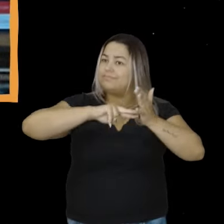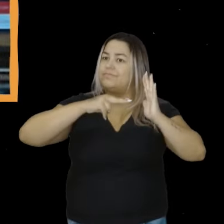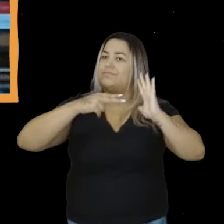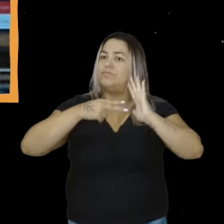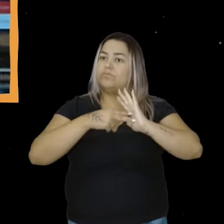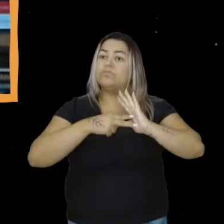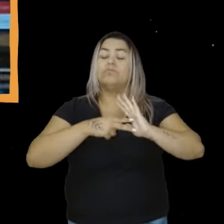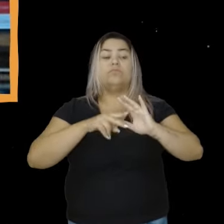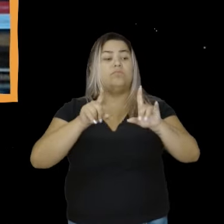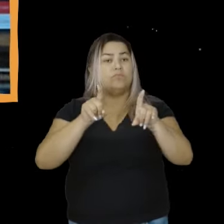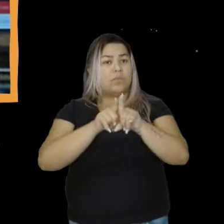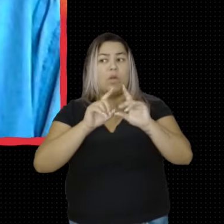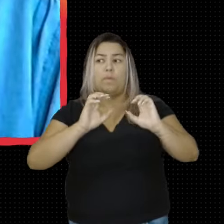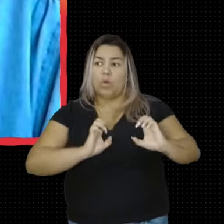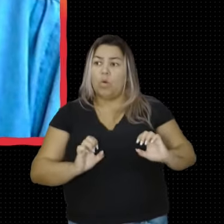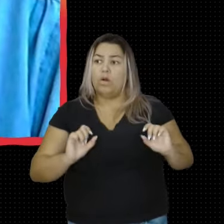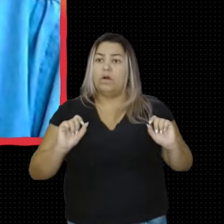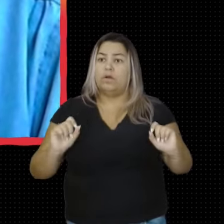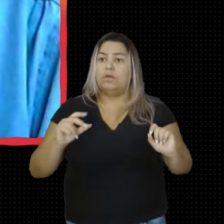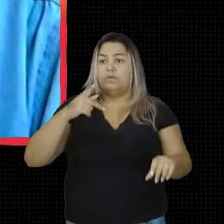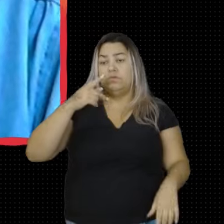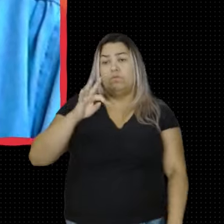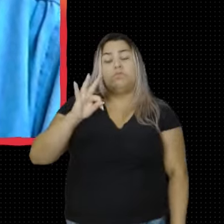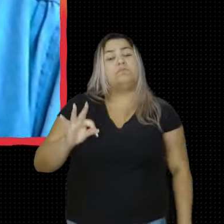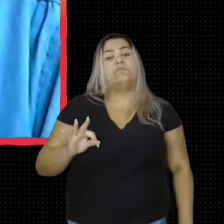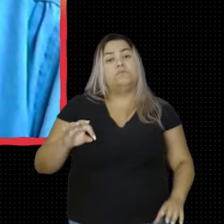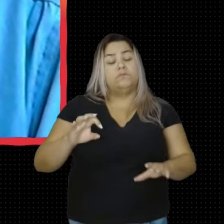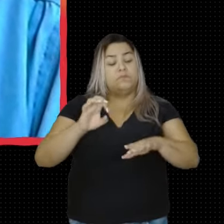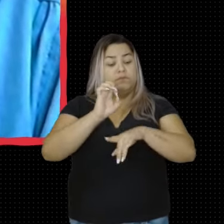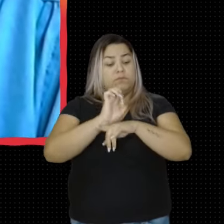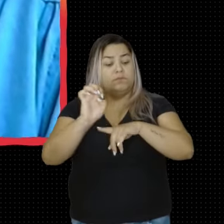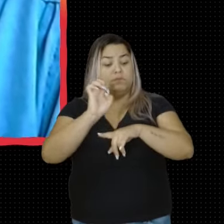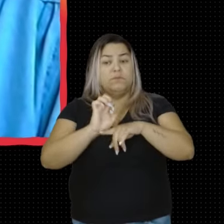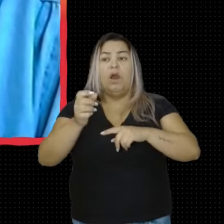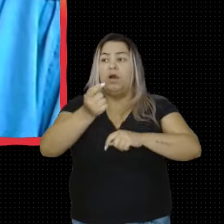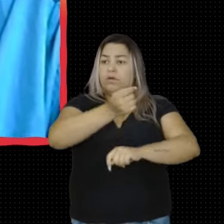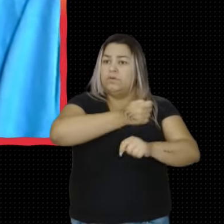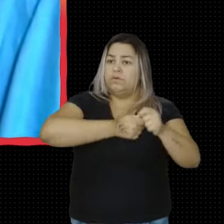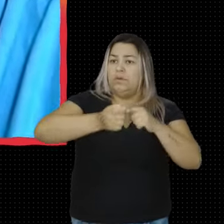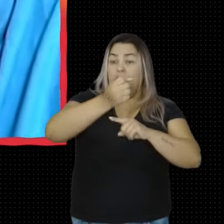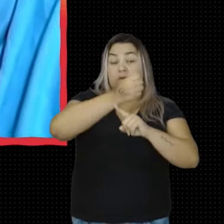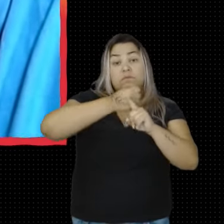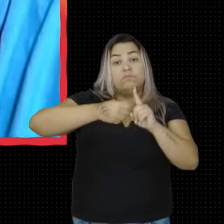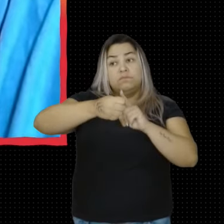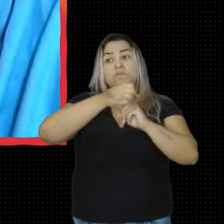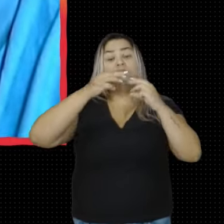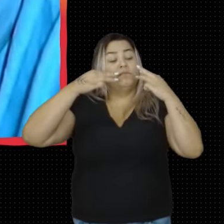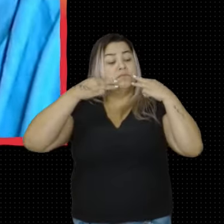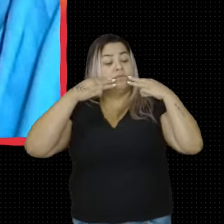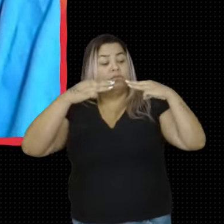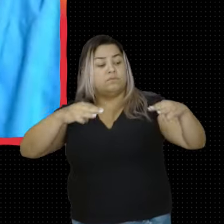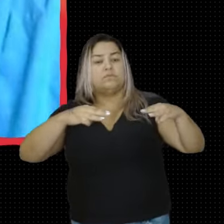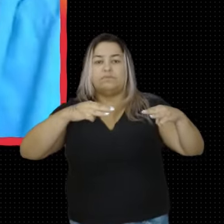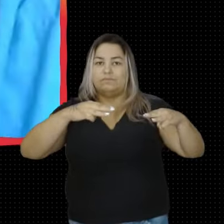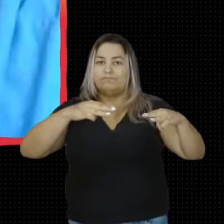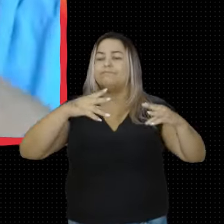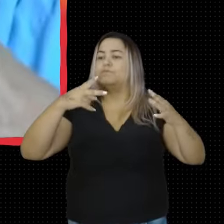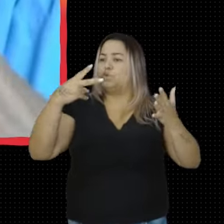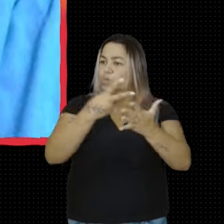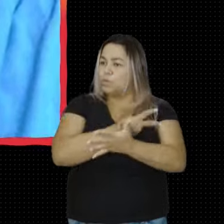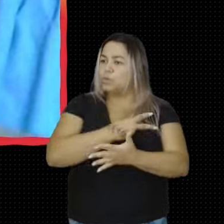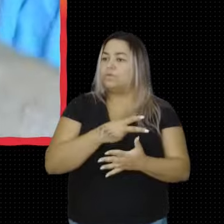nas estruturas do poder, do Estado, da economia, da sociedade. Eu acho que essa missão do PT está em curso.